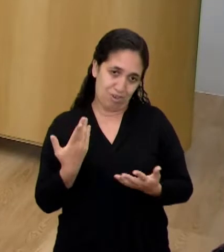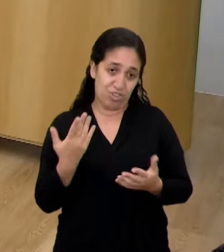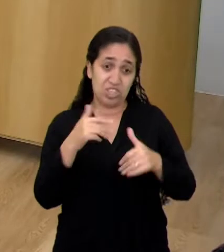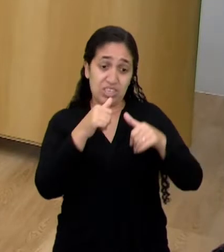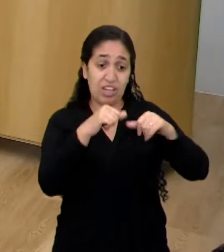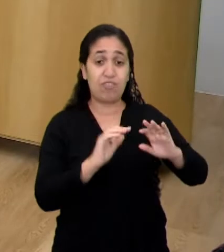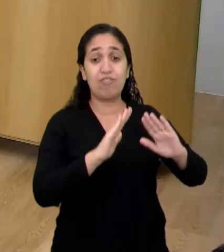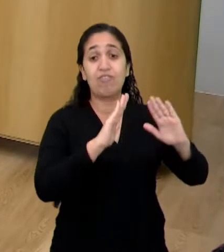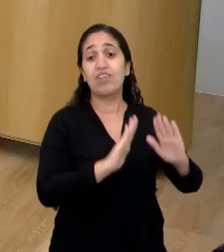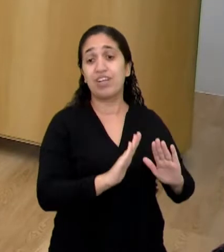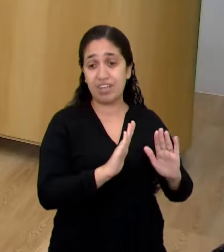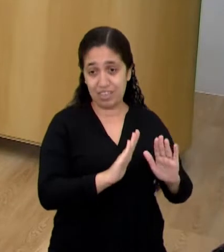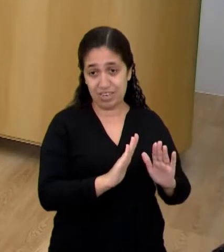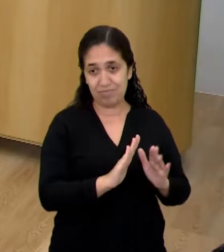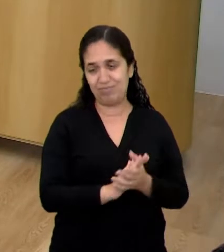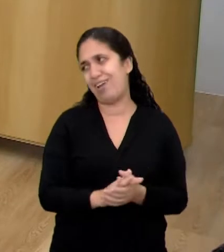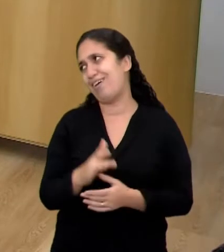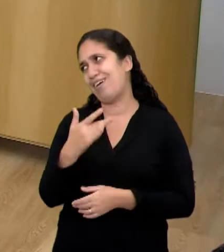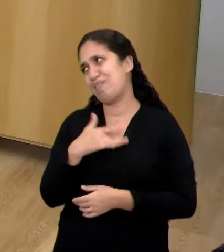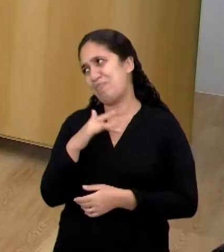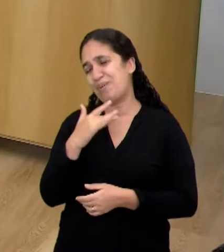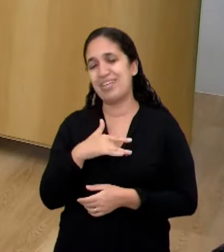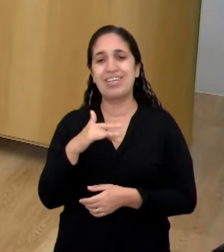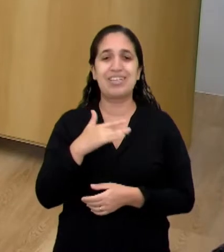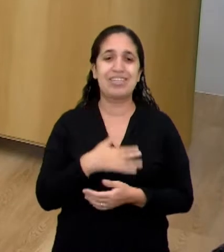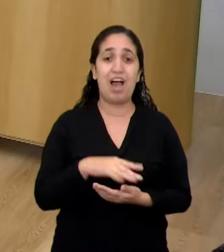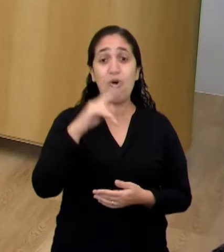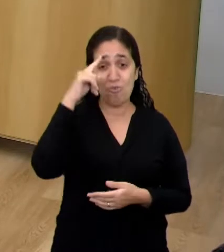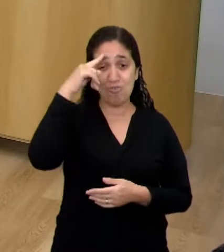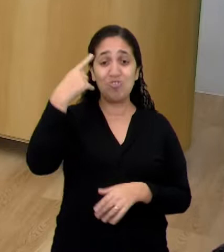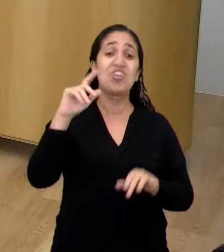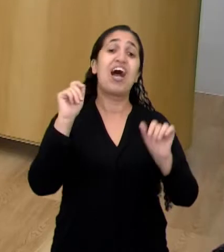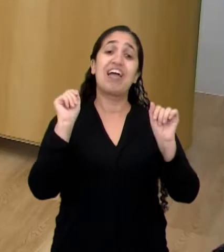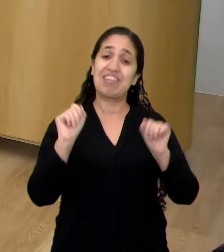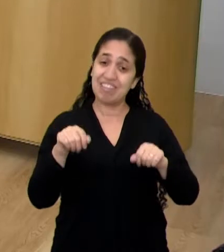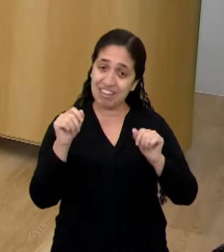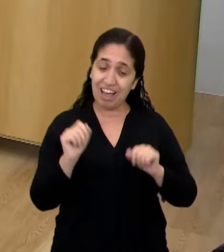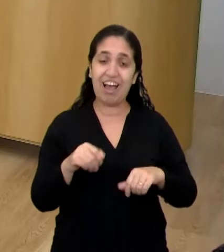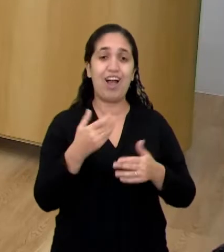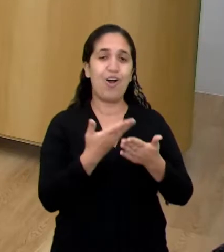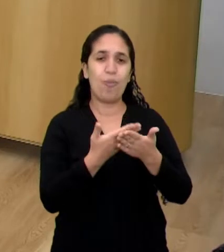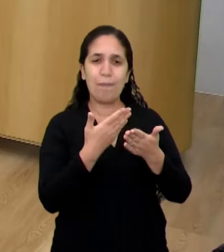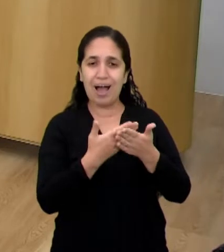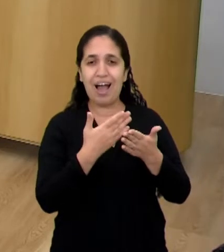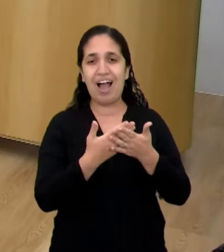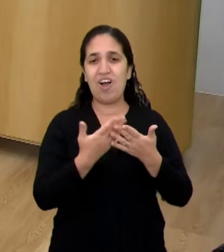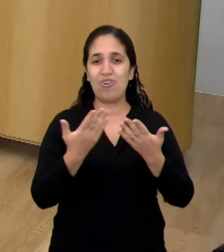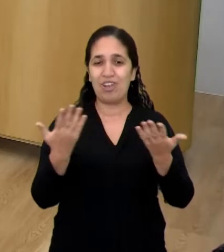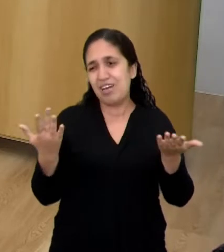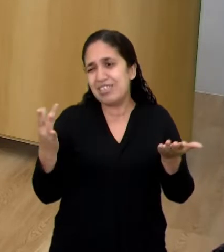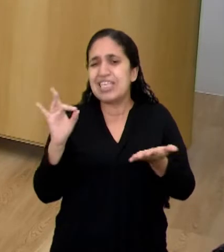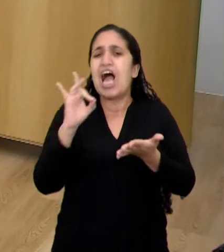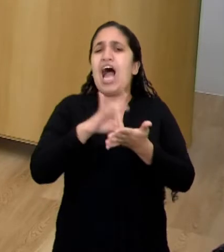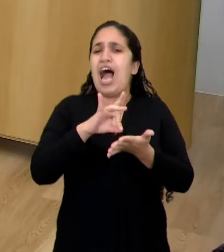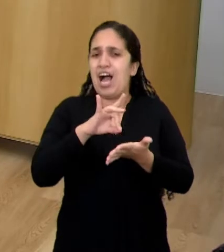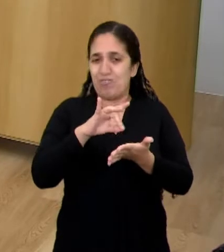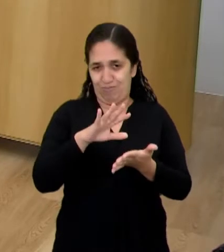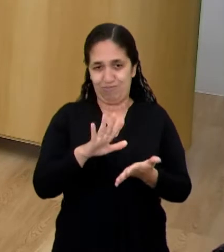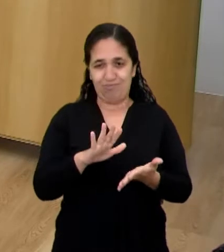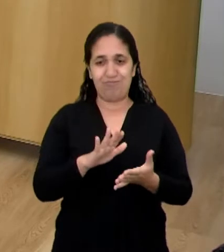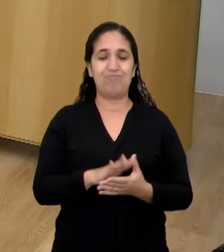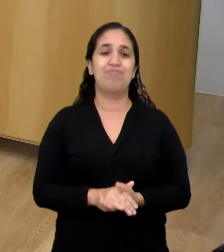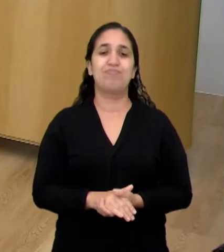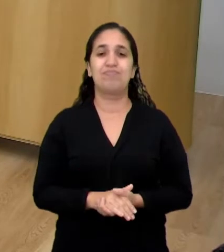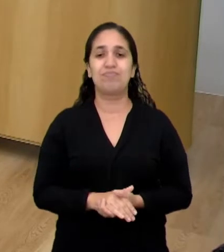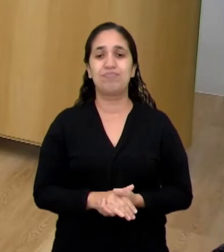estação, mas vocês vão ter... Que pena, né? Um dia a gente vai poder fazer uma aula dessas já com um pouco mais real, né? Mais realista.